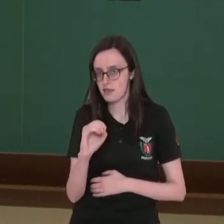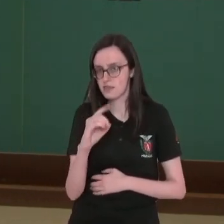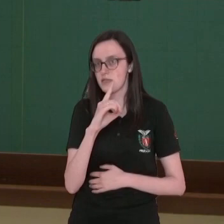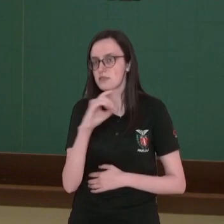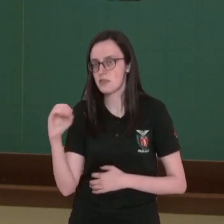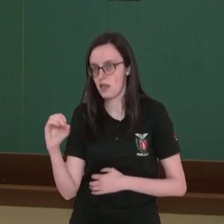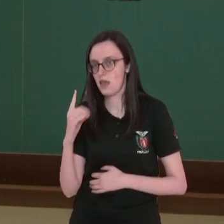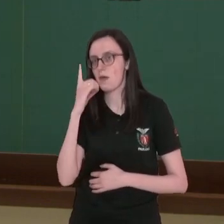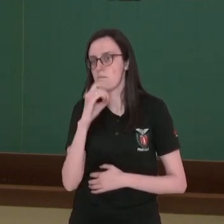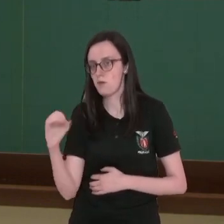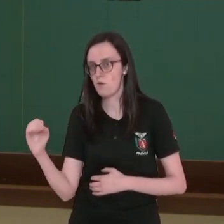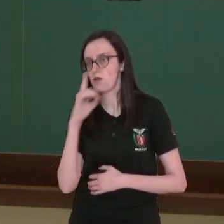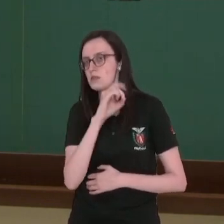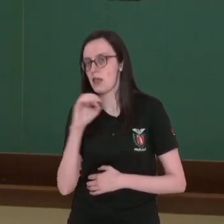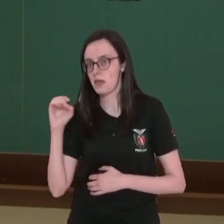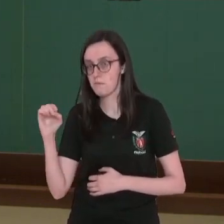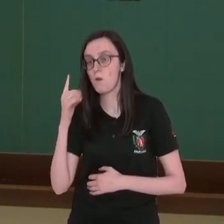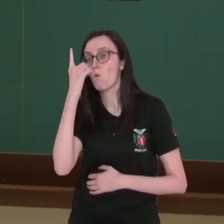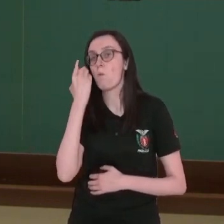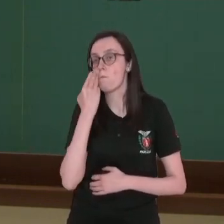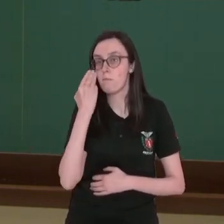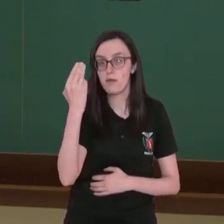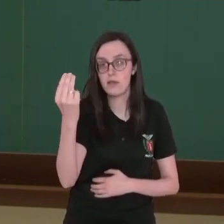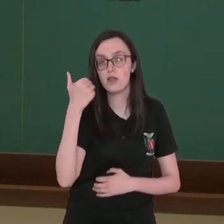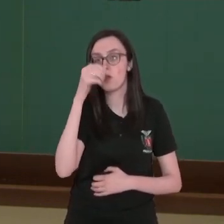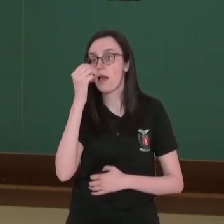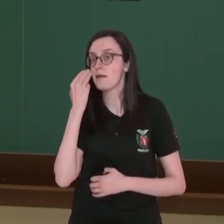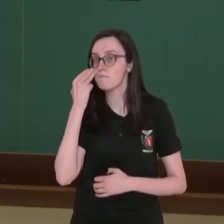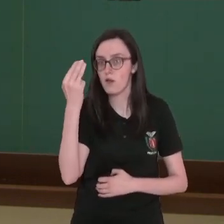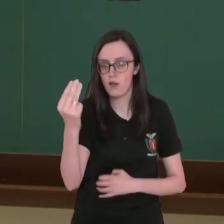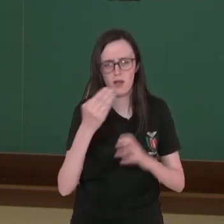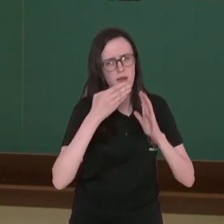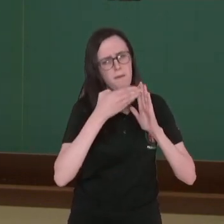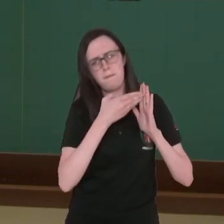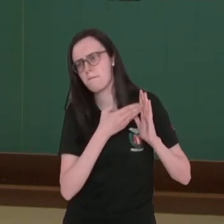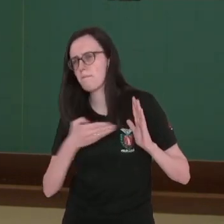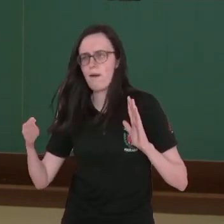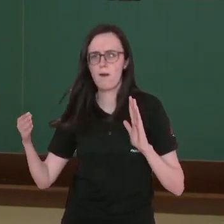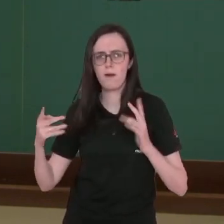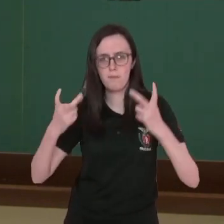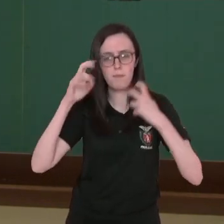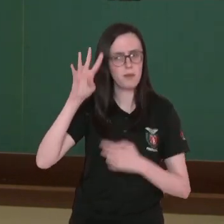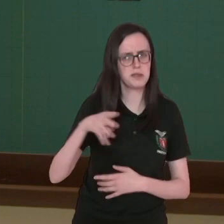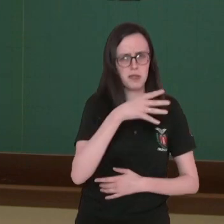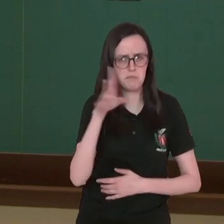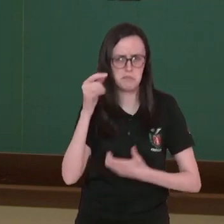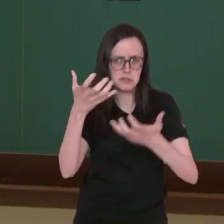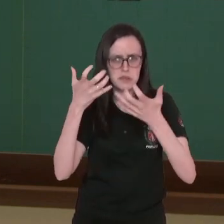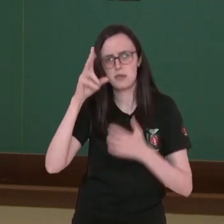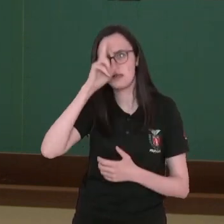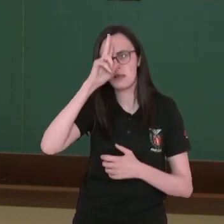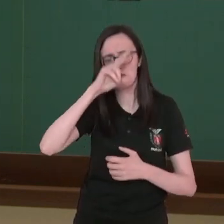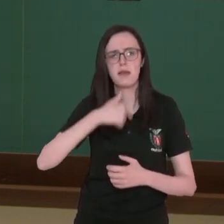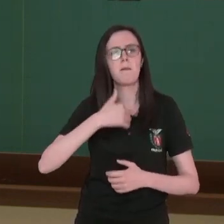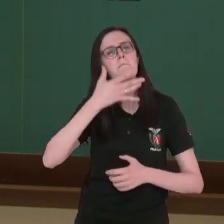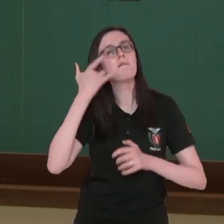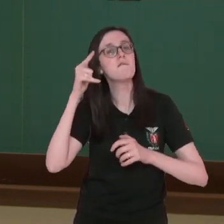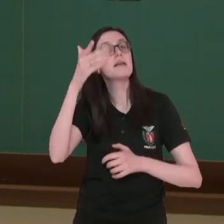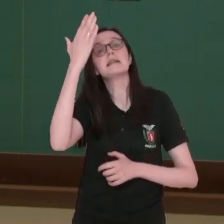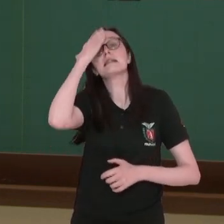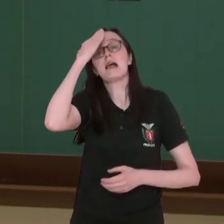1000, 10.000, 100.000, 1 milhão, 10 milhões. Pessoal, tem uma tabelinha se você quiser lembrar, eu prefiro que você